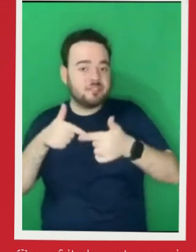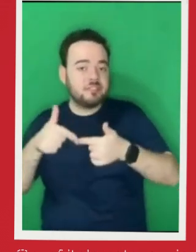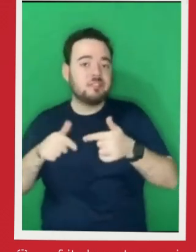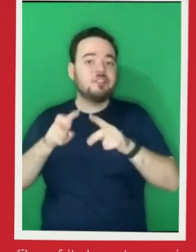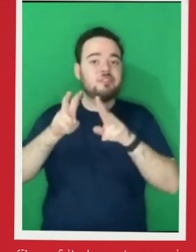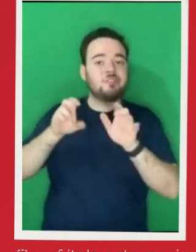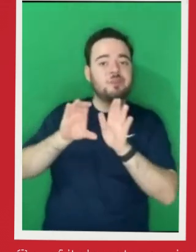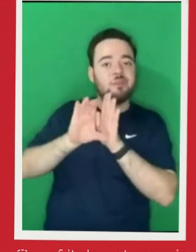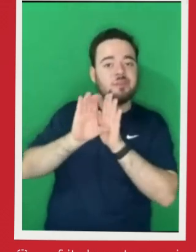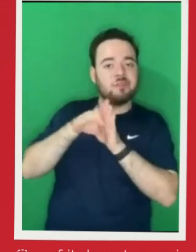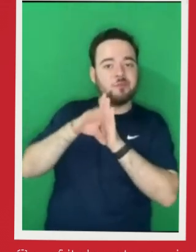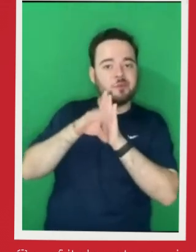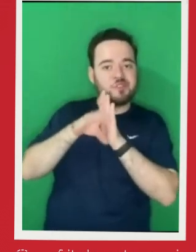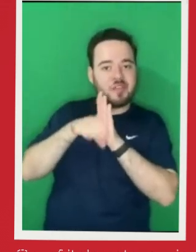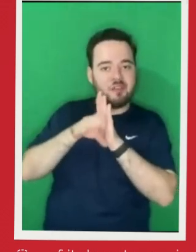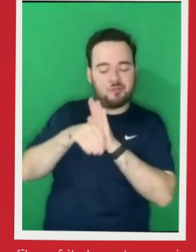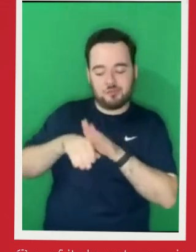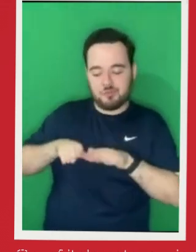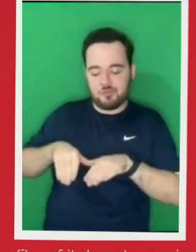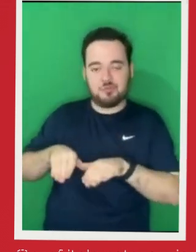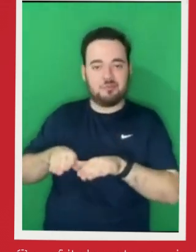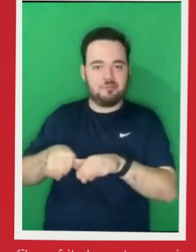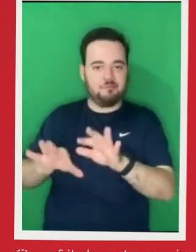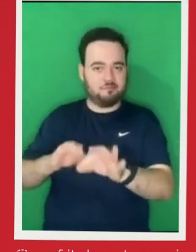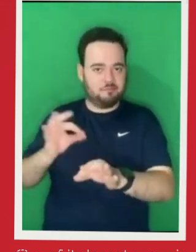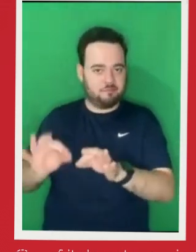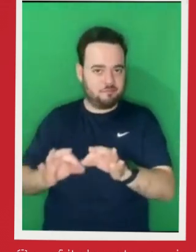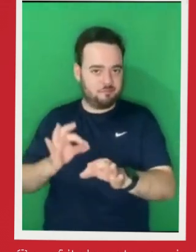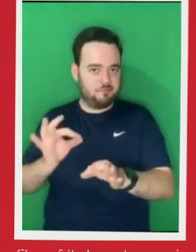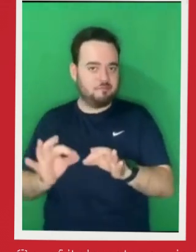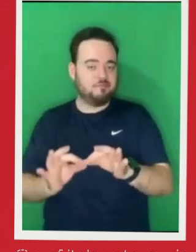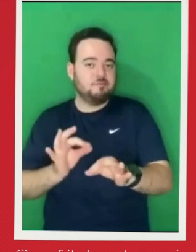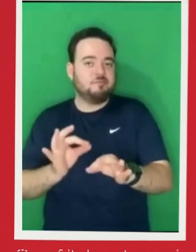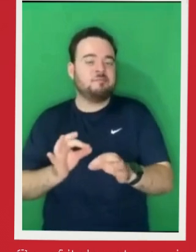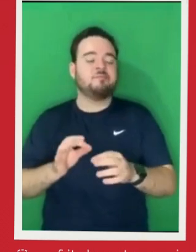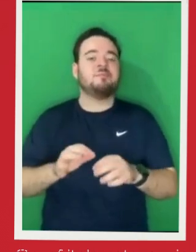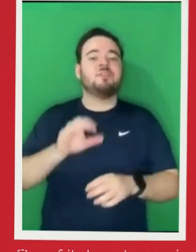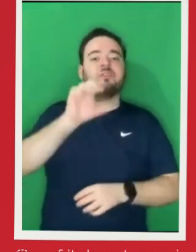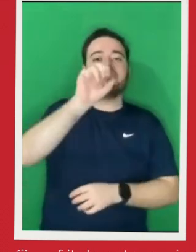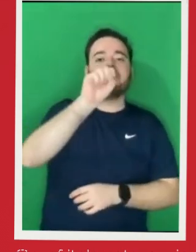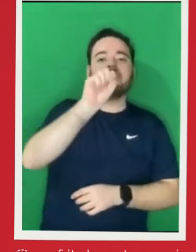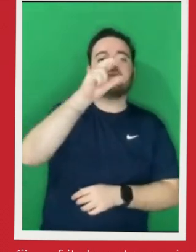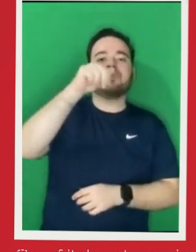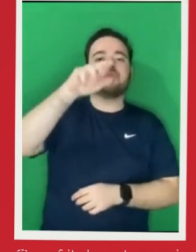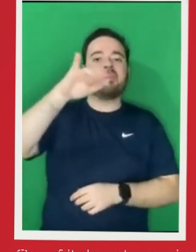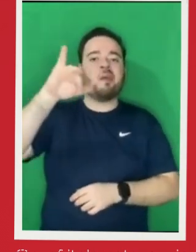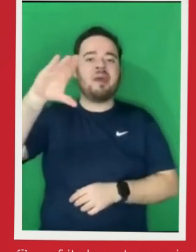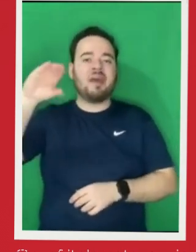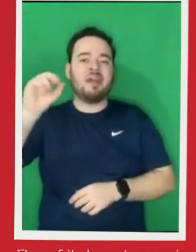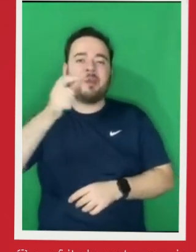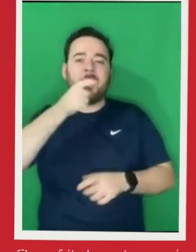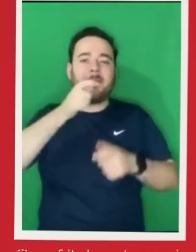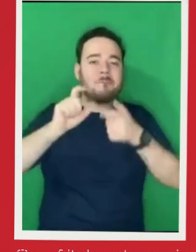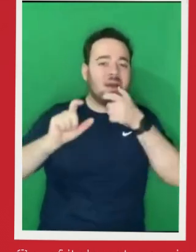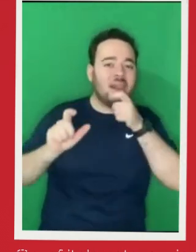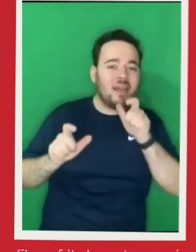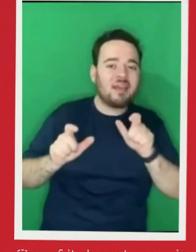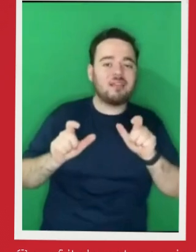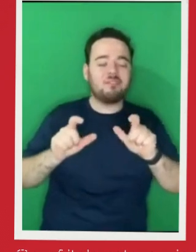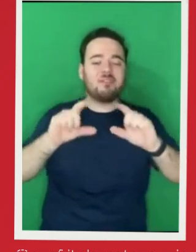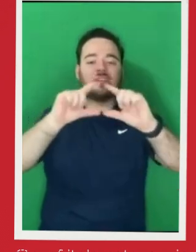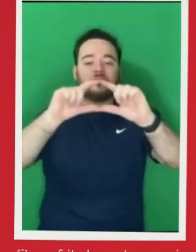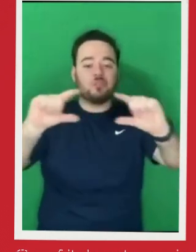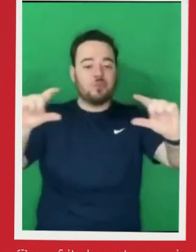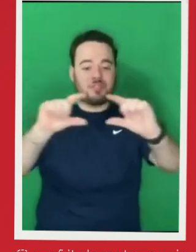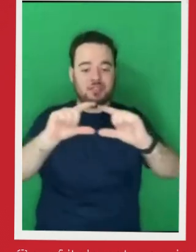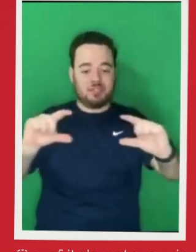trabalhar essa alegoria da costura e do bordado. Quando a primeira vez que eu escrevi esse sumário, isso aqui não tinha só essas palavras.